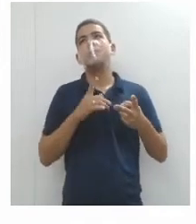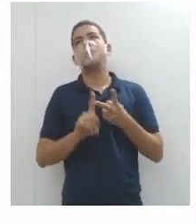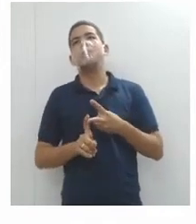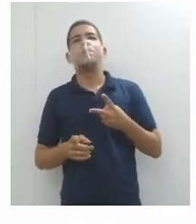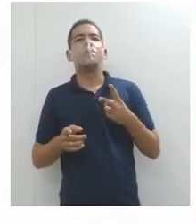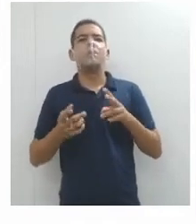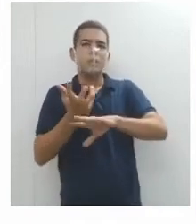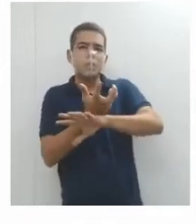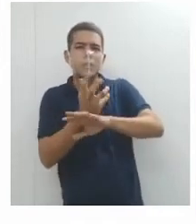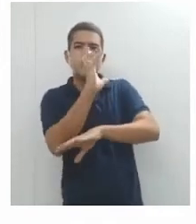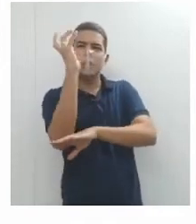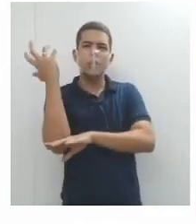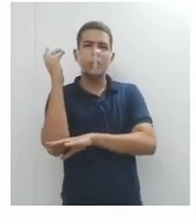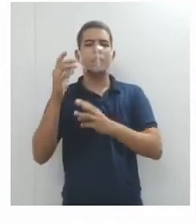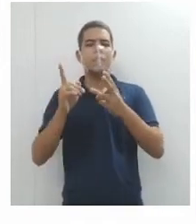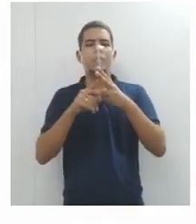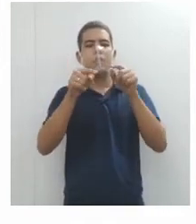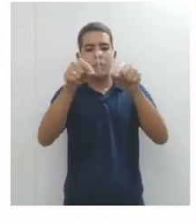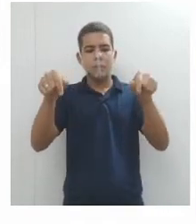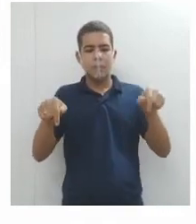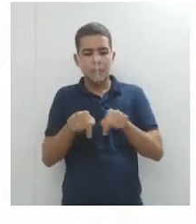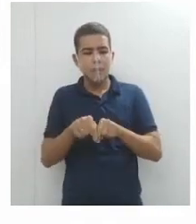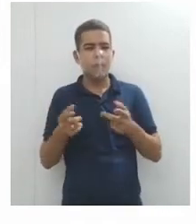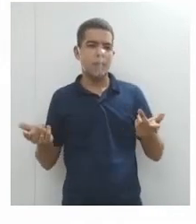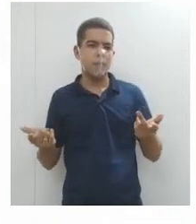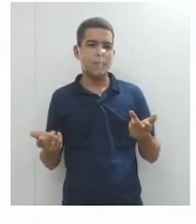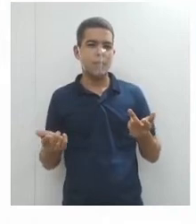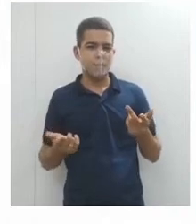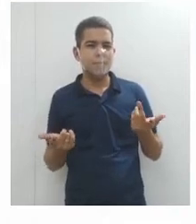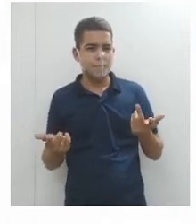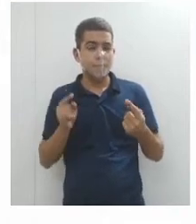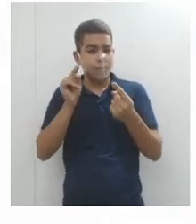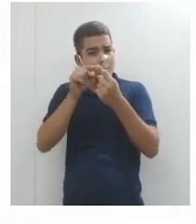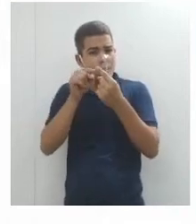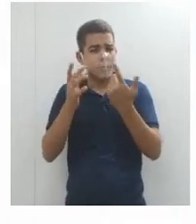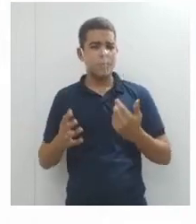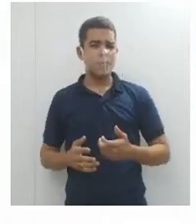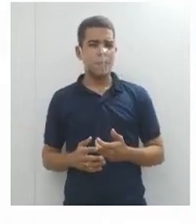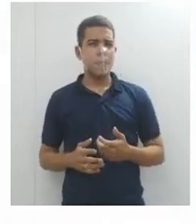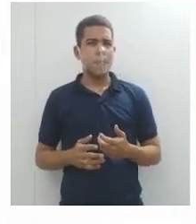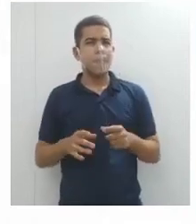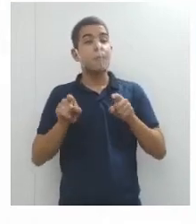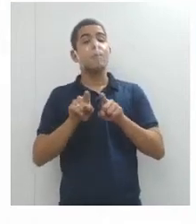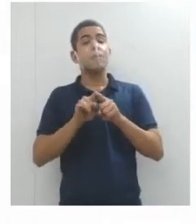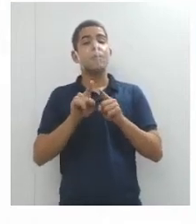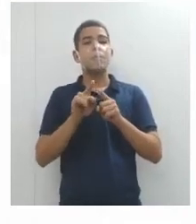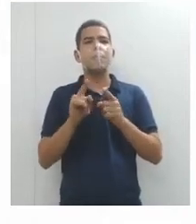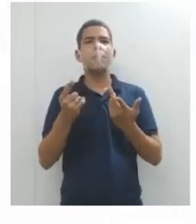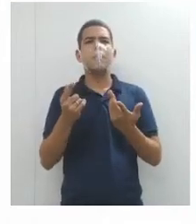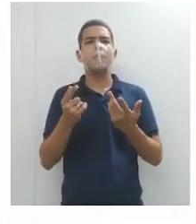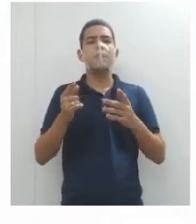campo, no seu quarto. E tem uma outra que está indicando o quê? Tempo,